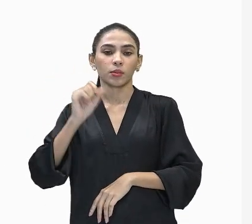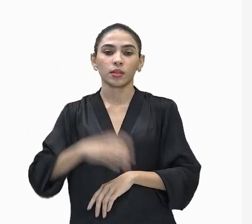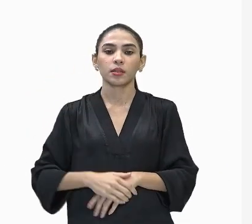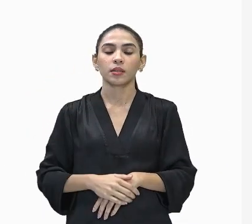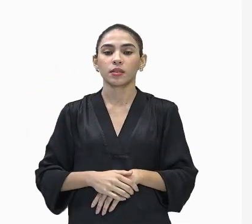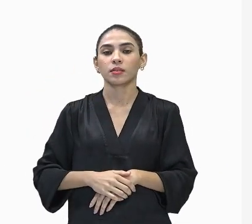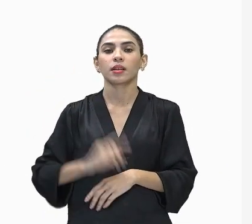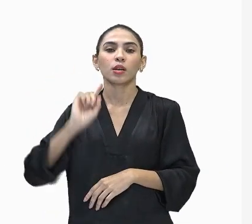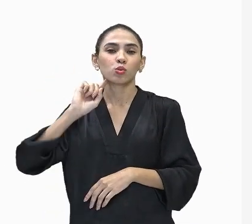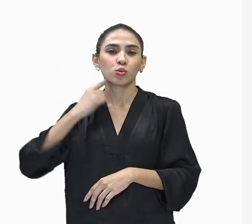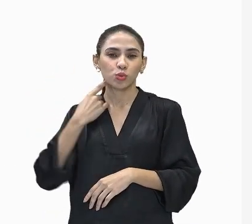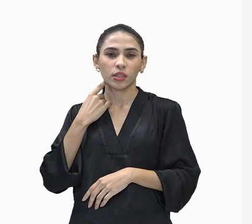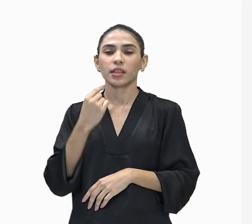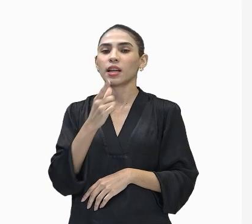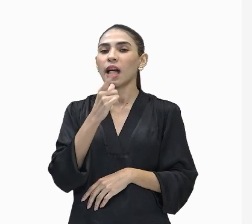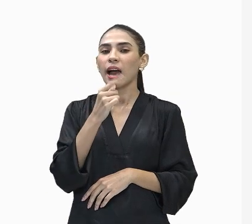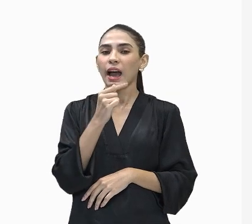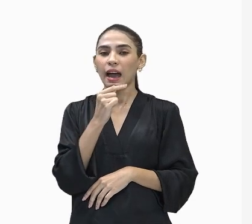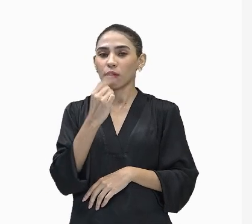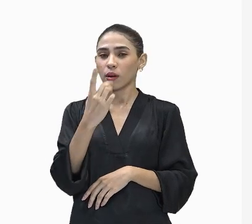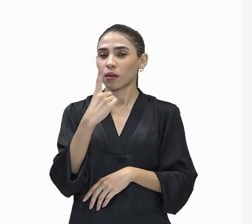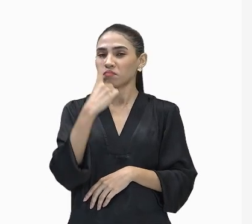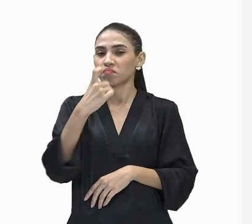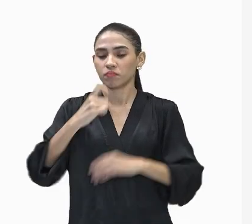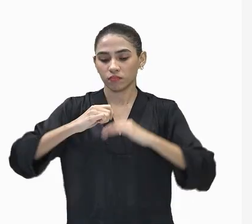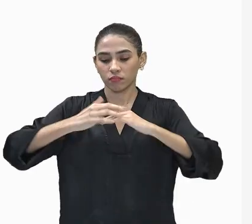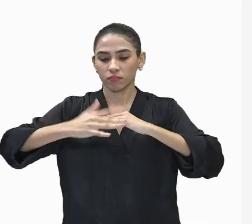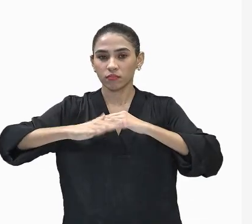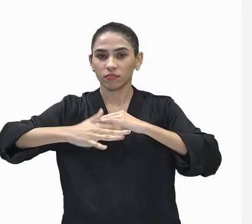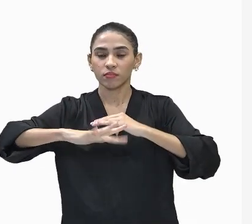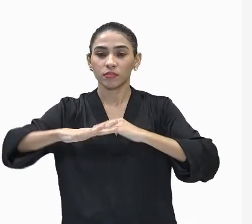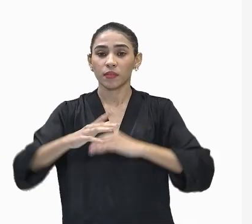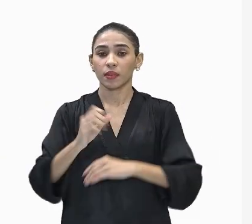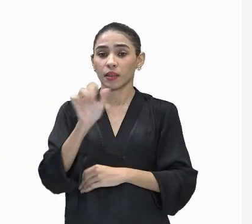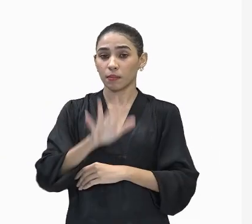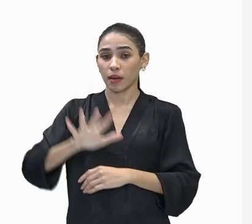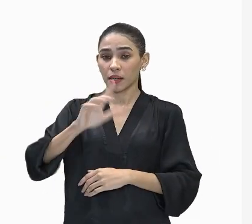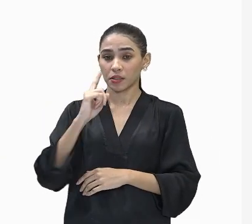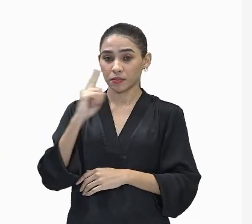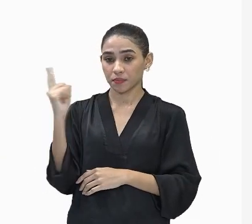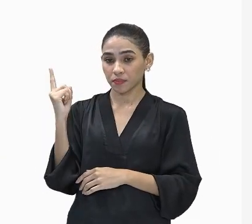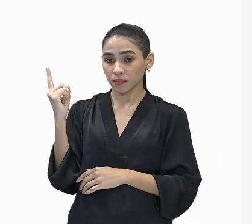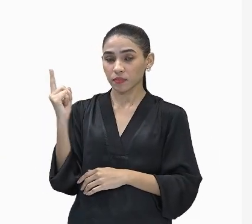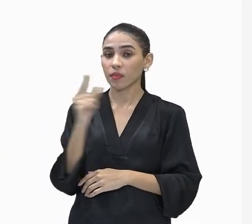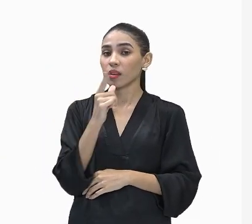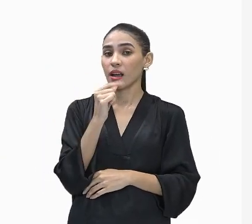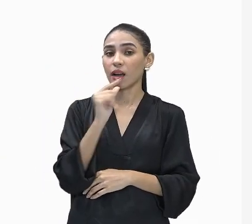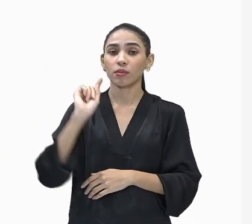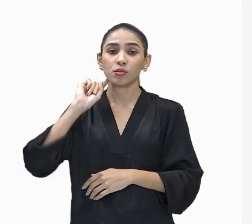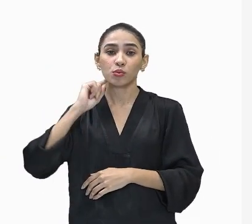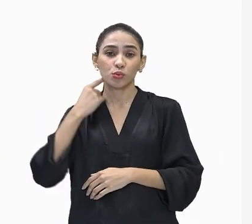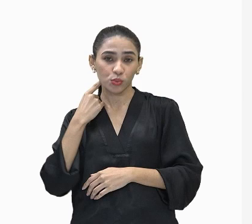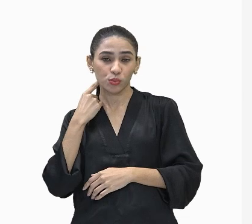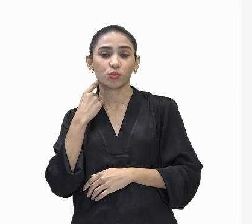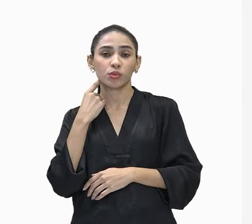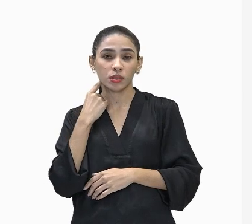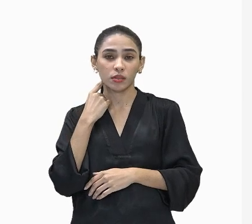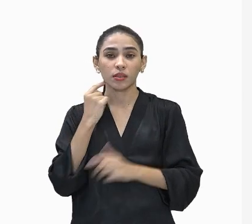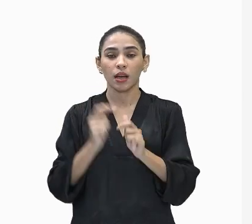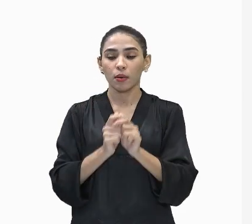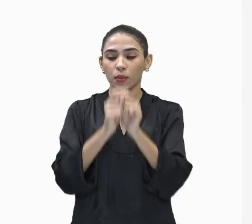poluição das águas como a gente observa nessa imagem ao lado né uma água poluída aumenta a matéria